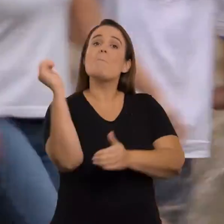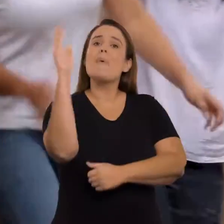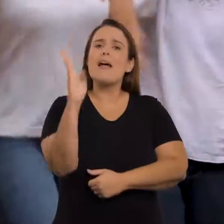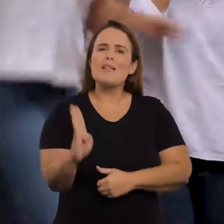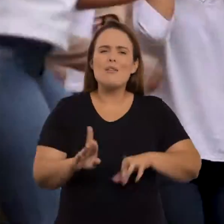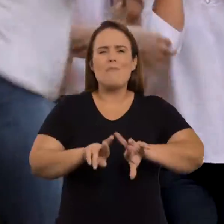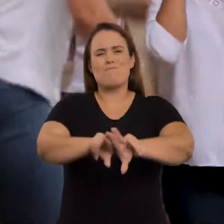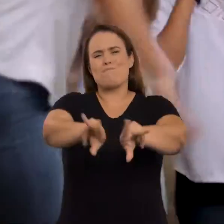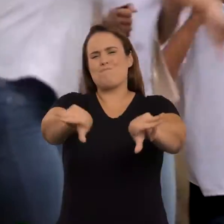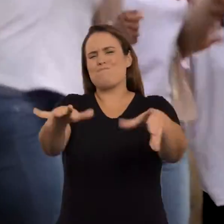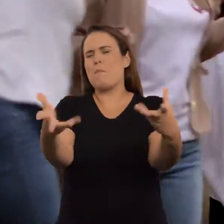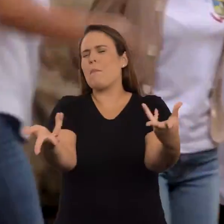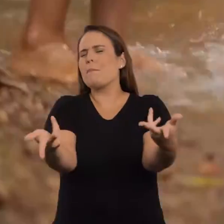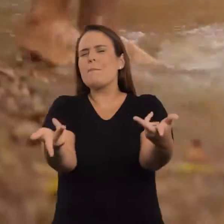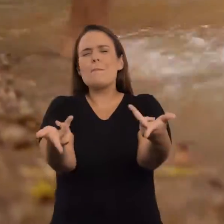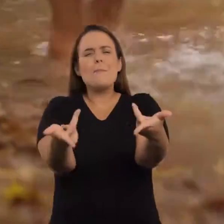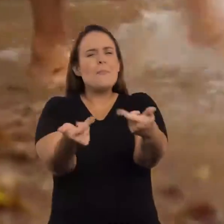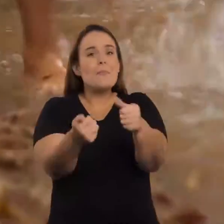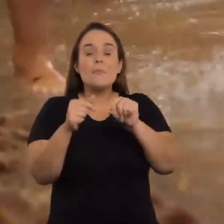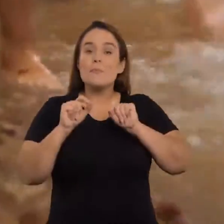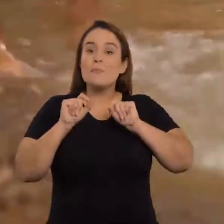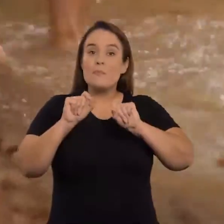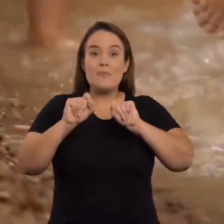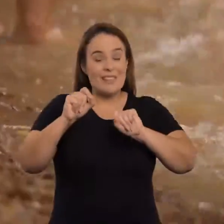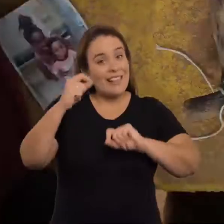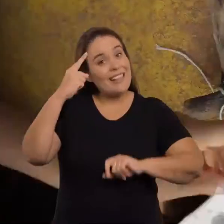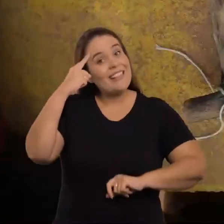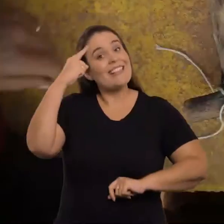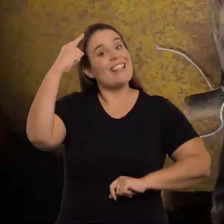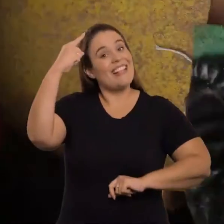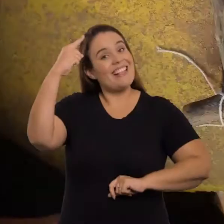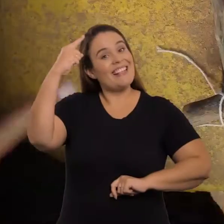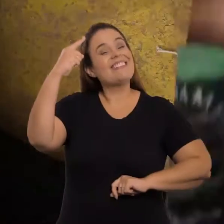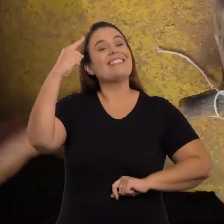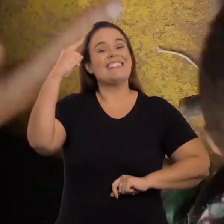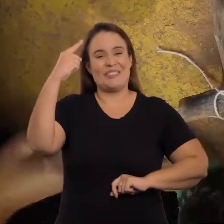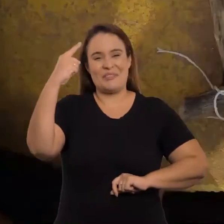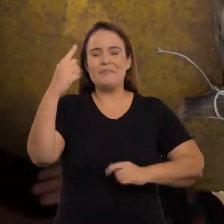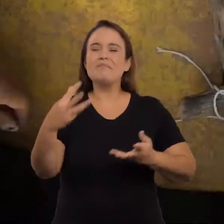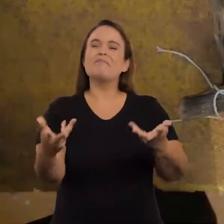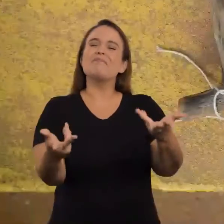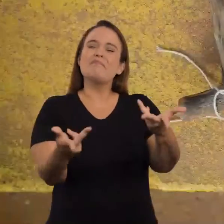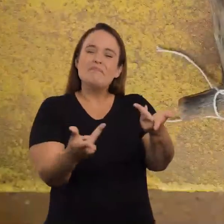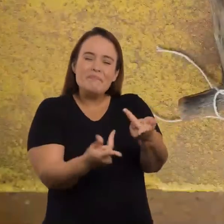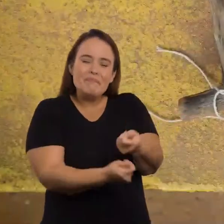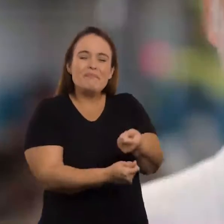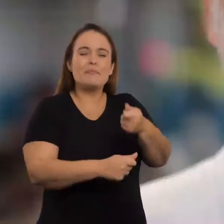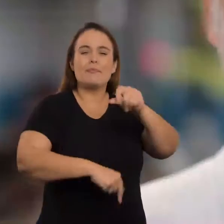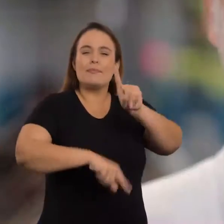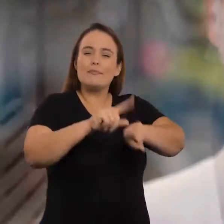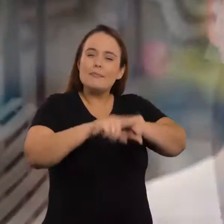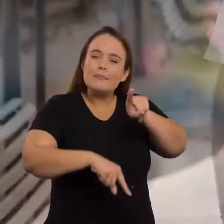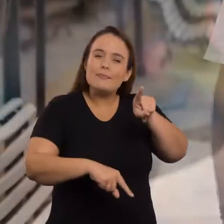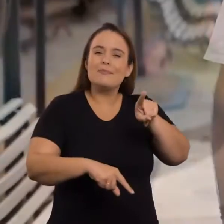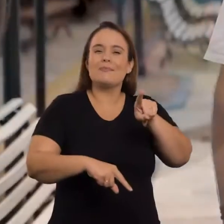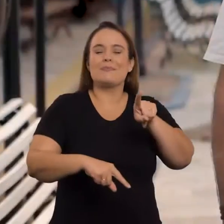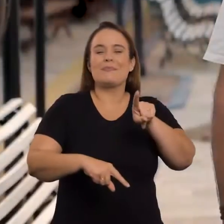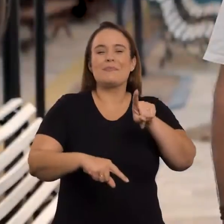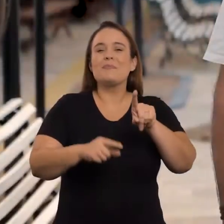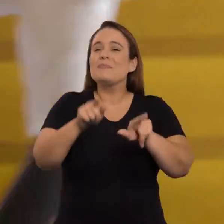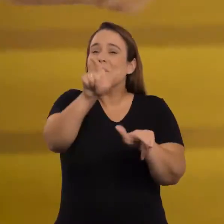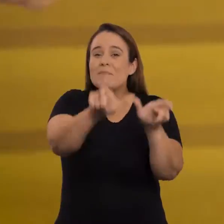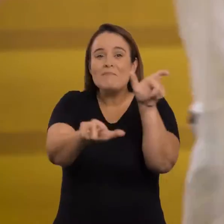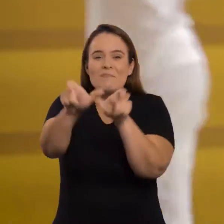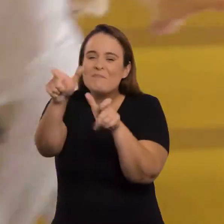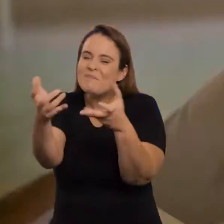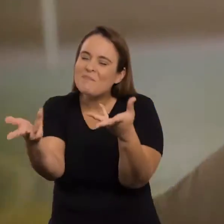rica. Rica no sentido das ideias, ela é rica no sentido dos materiais, ela é rica no sentido das